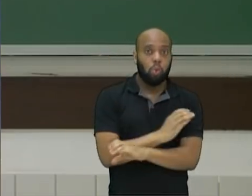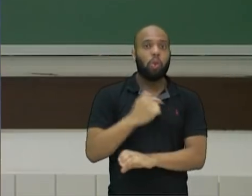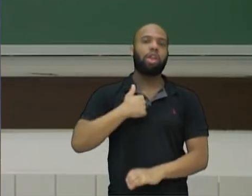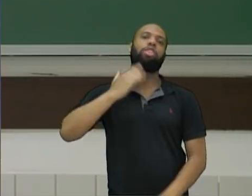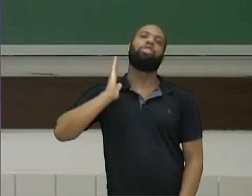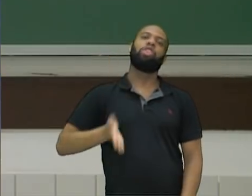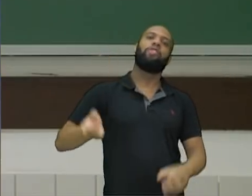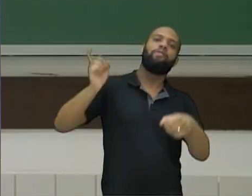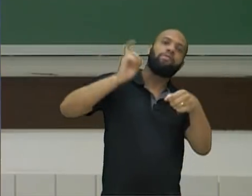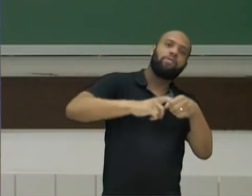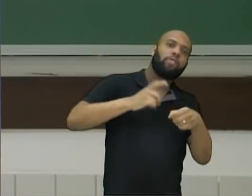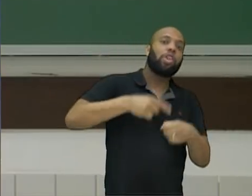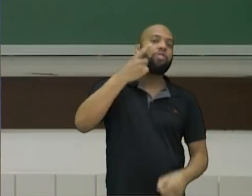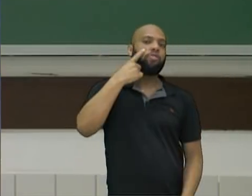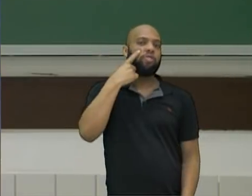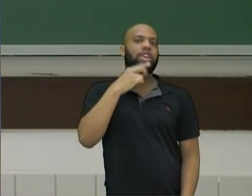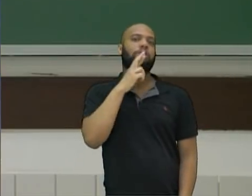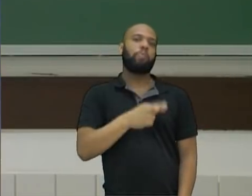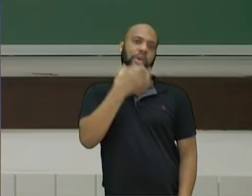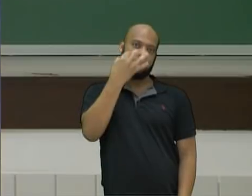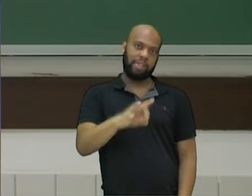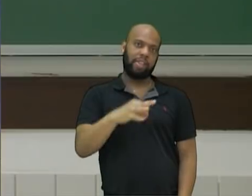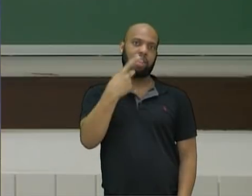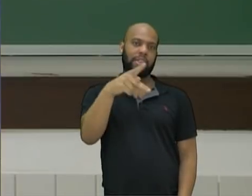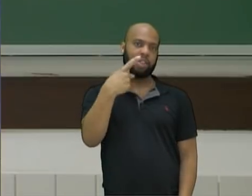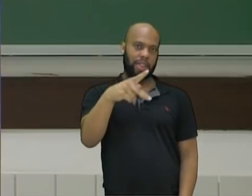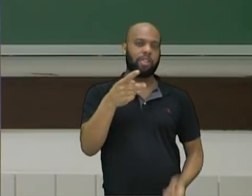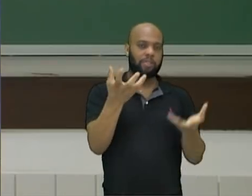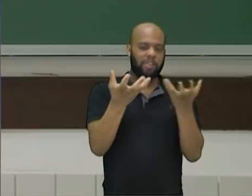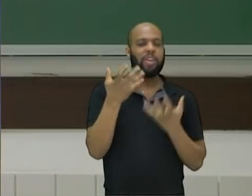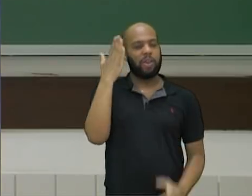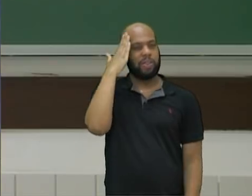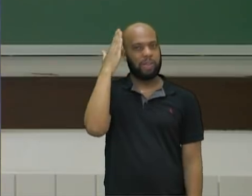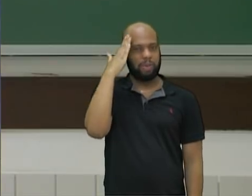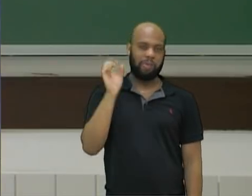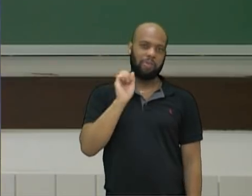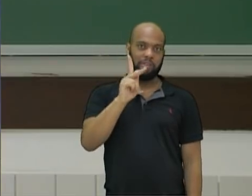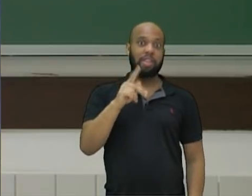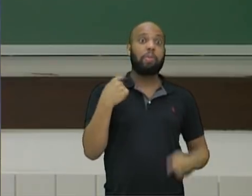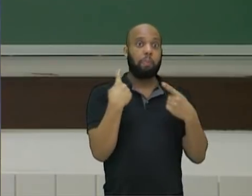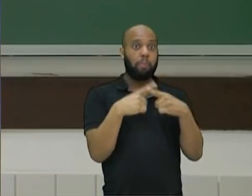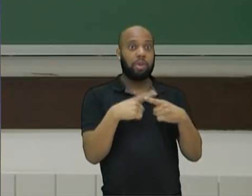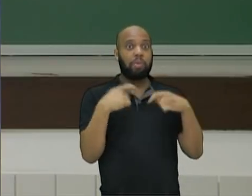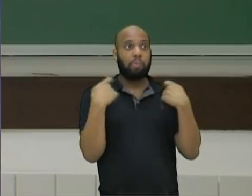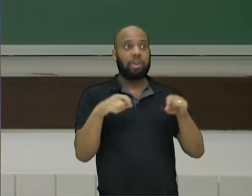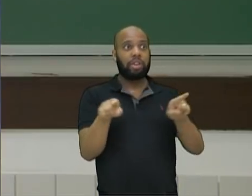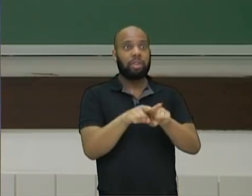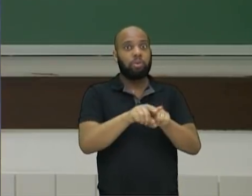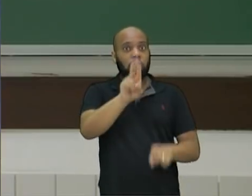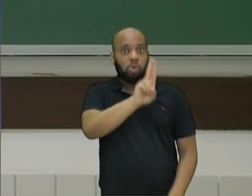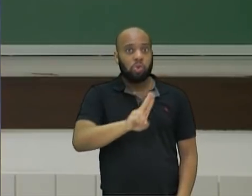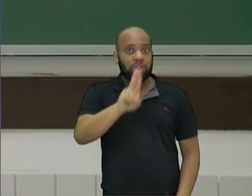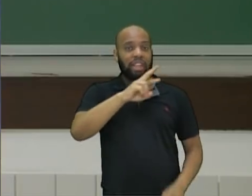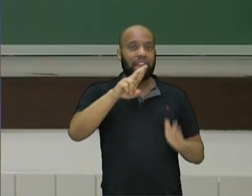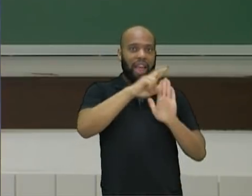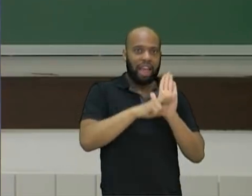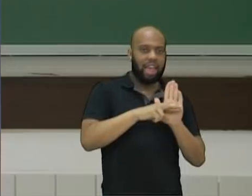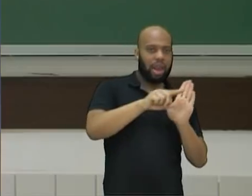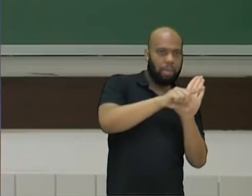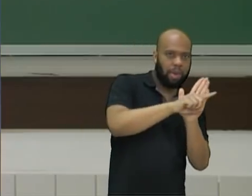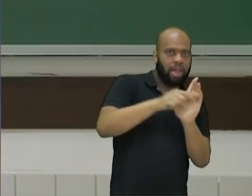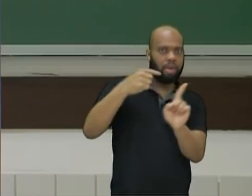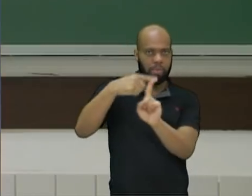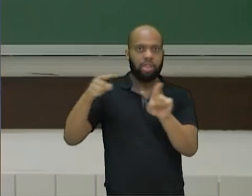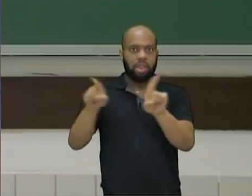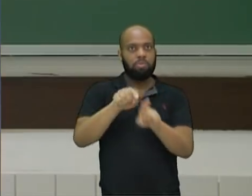e logo a gente volta para verificar a sua resposta, a sua resolução. Não se esqueça de usar a regra de sinais e a